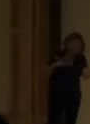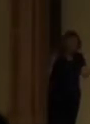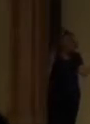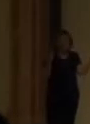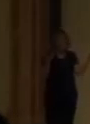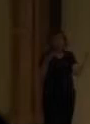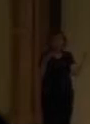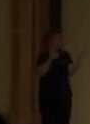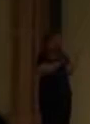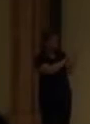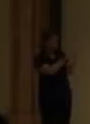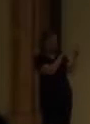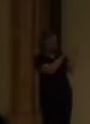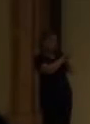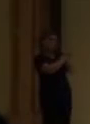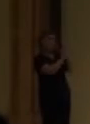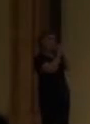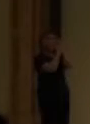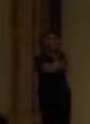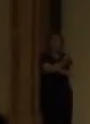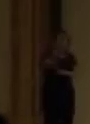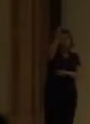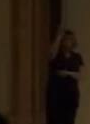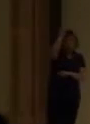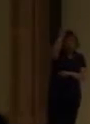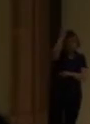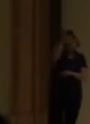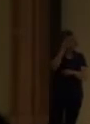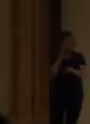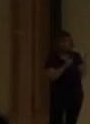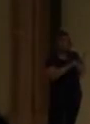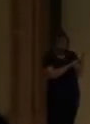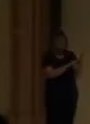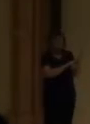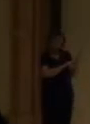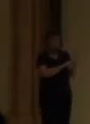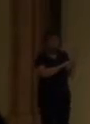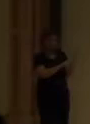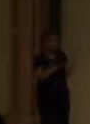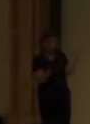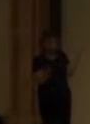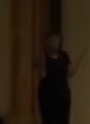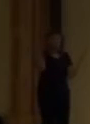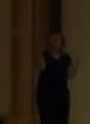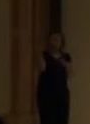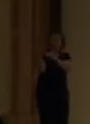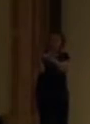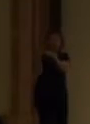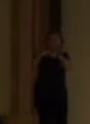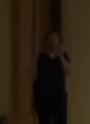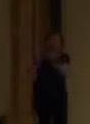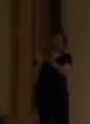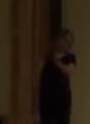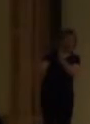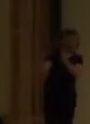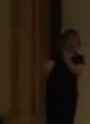ao mesmo tempo, como diria Umberto Eco, constrói-se um inimigo. na sua versão mais